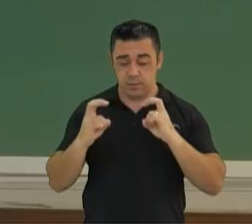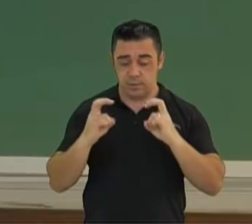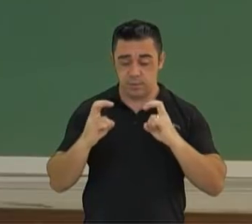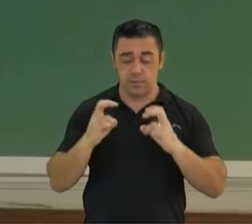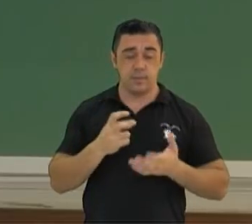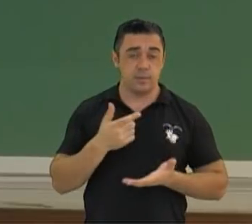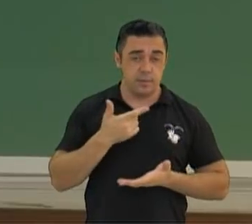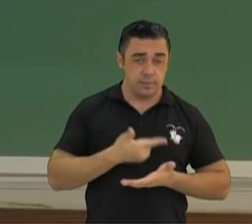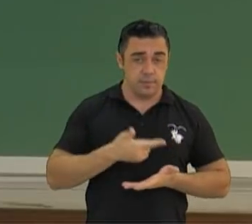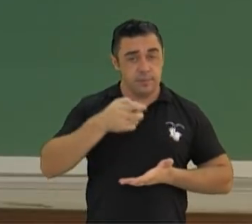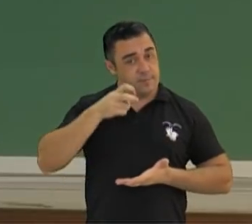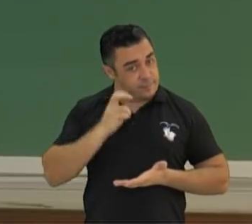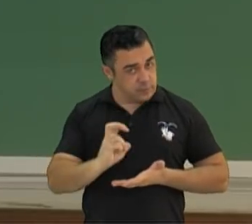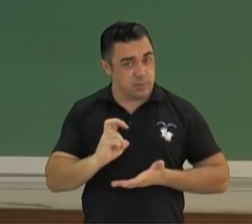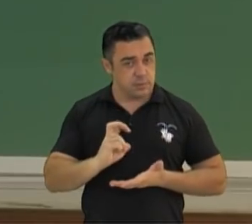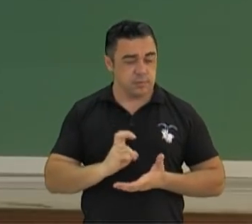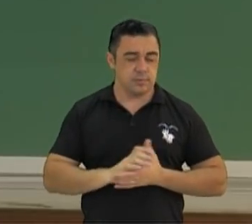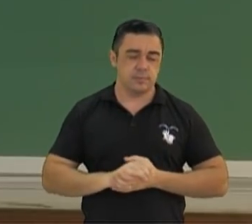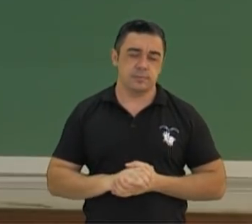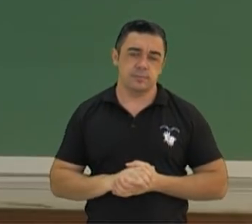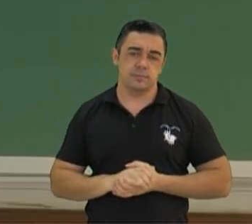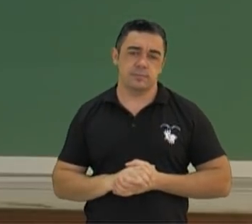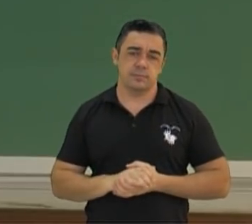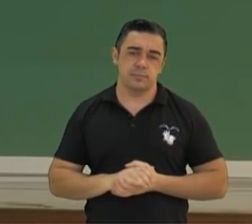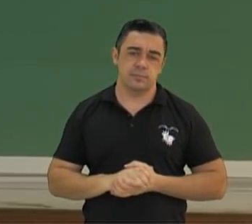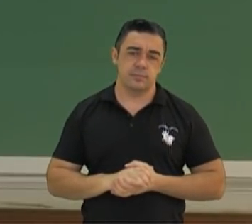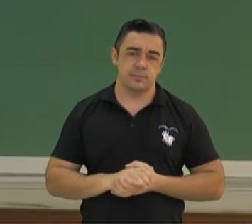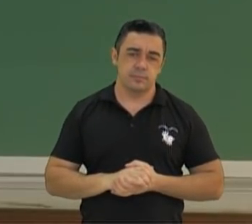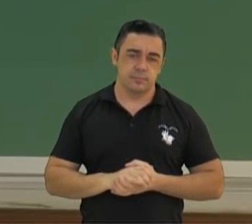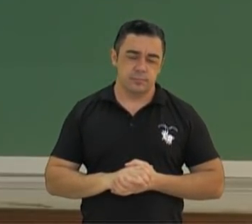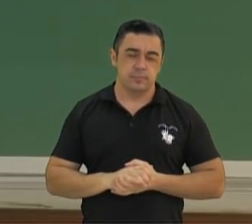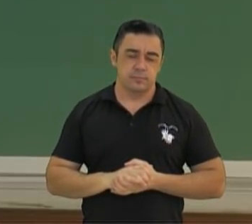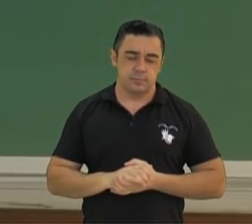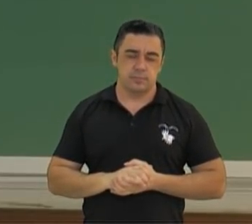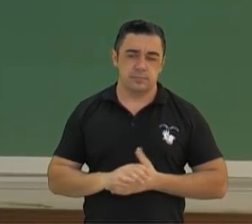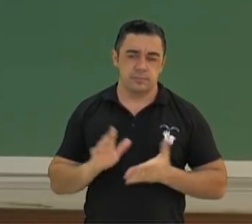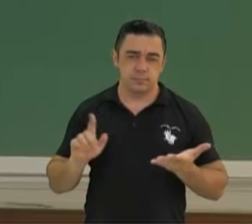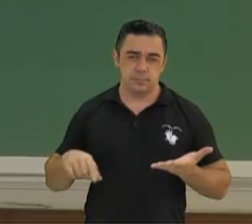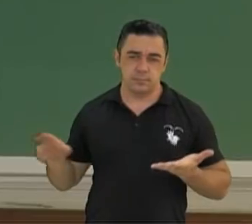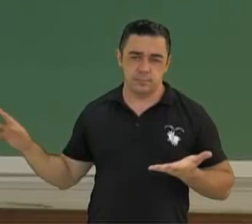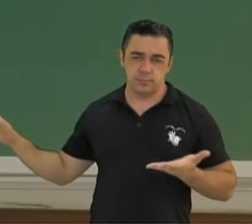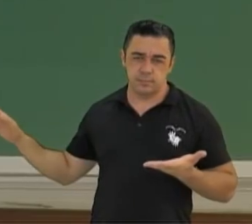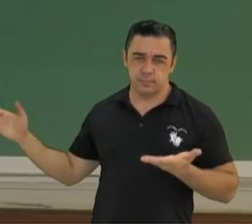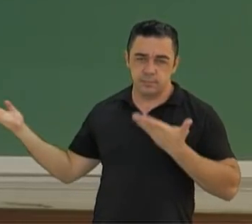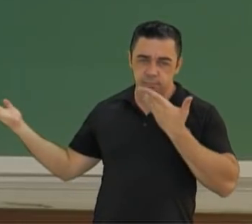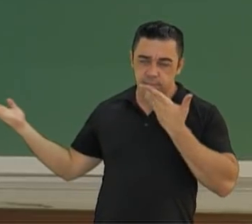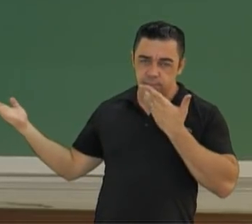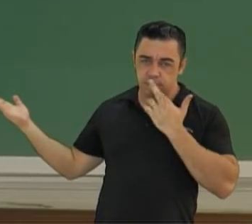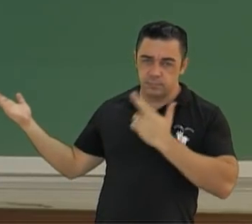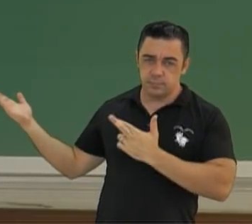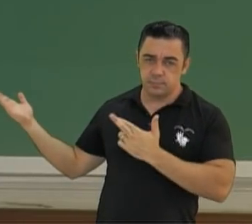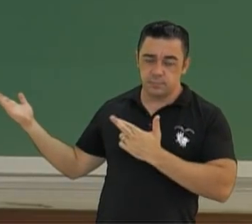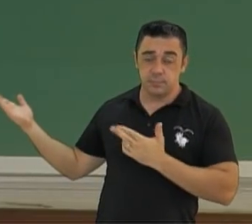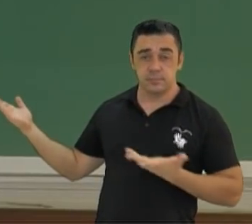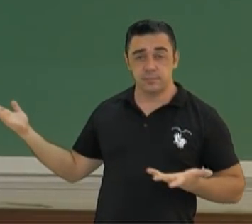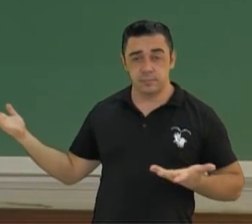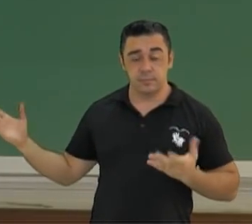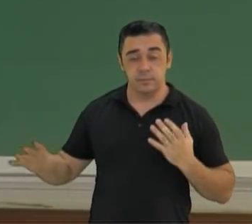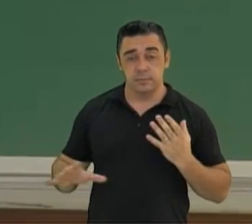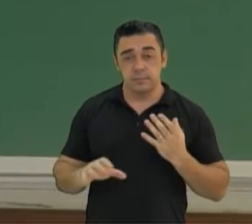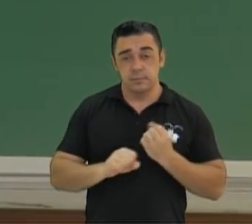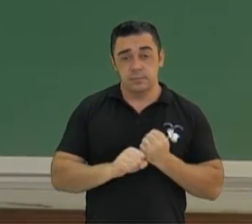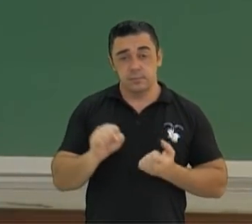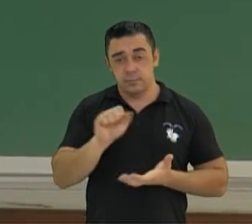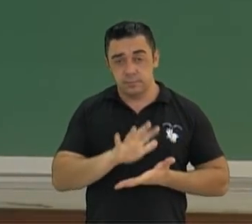O quadrado significa que é 5 vezes 5. E 5 vezes 5, 25. Agora, para calcular a